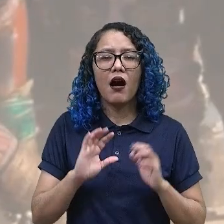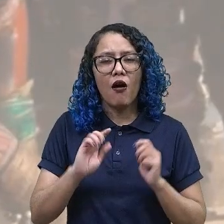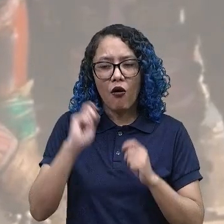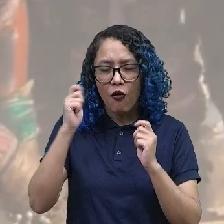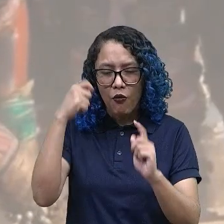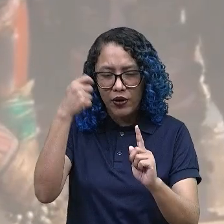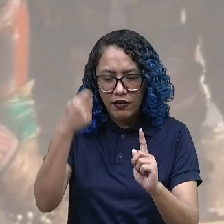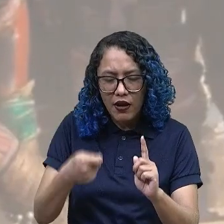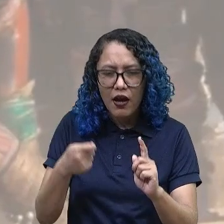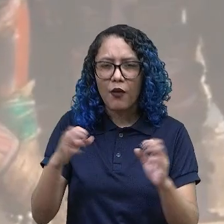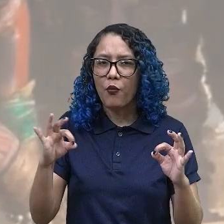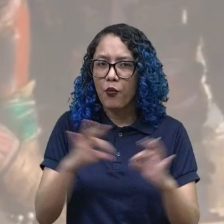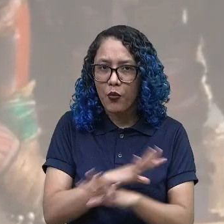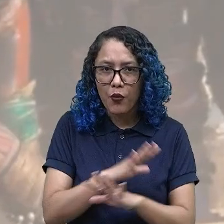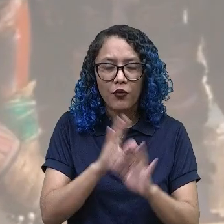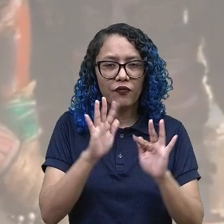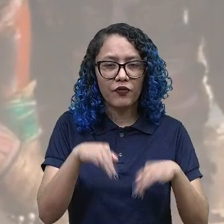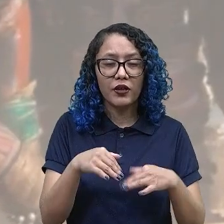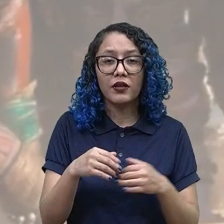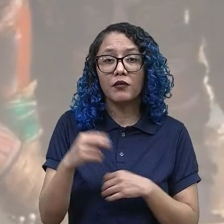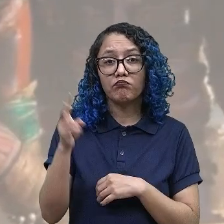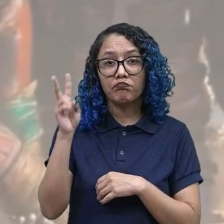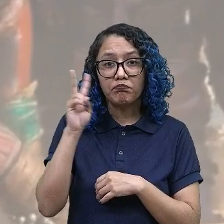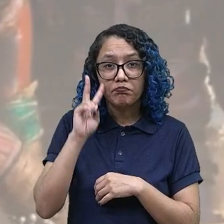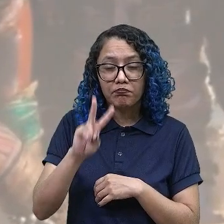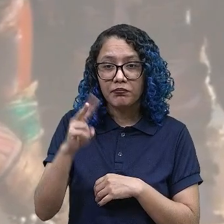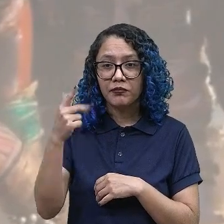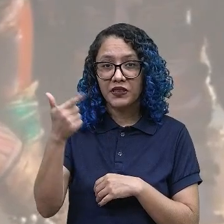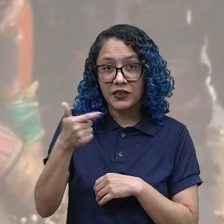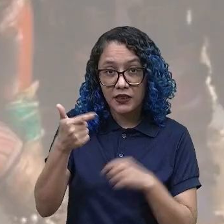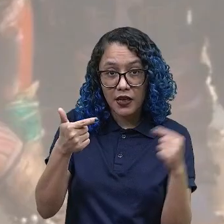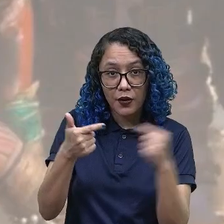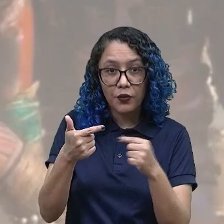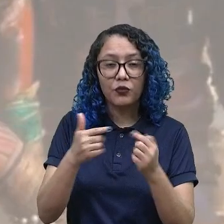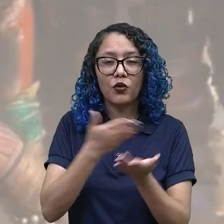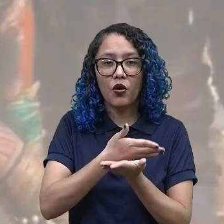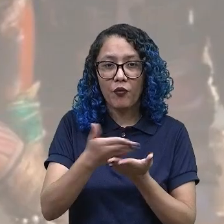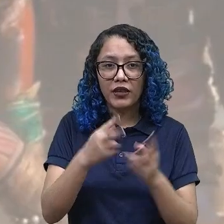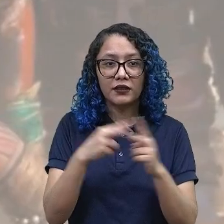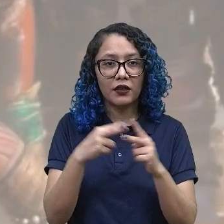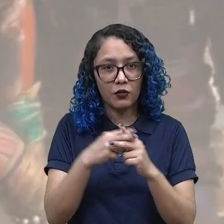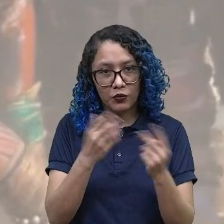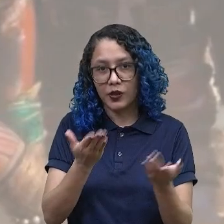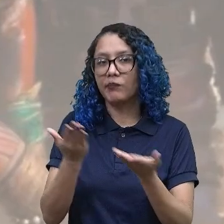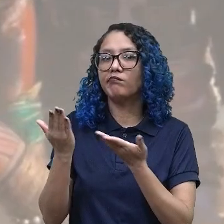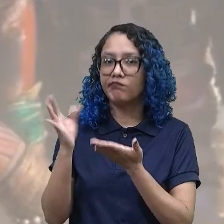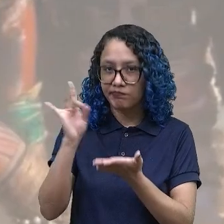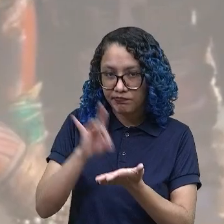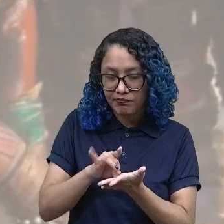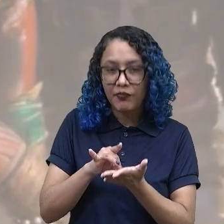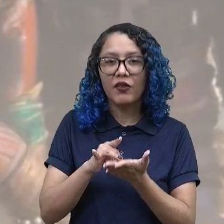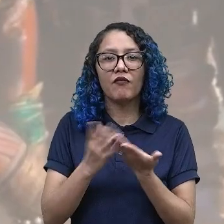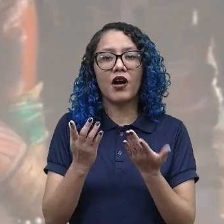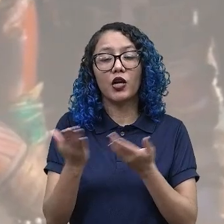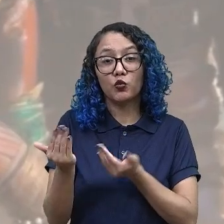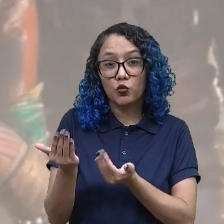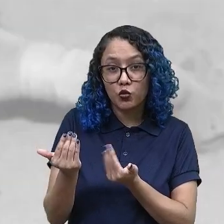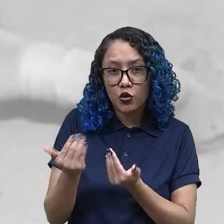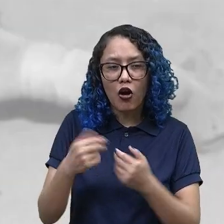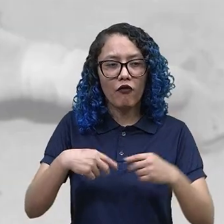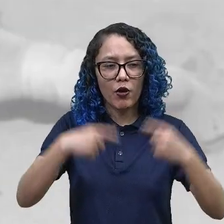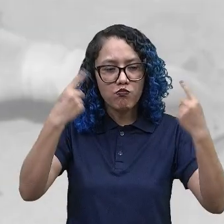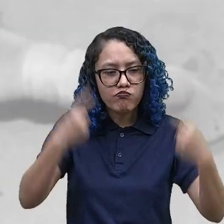aos mortos, no segundo dia do ritual, iniciam-se as lutas chamadas uca-uca, nas quais jovens guerreiros se